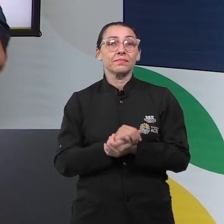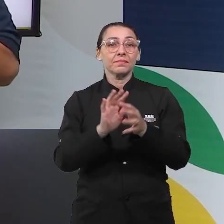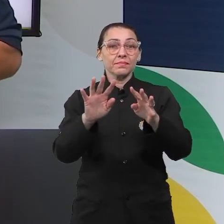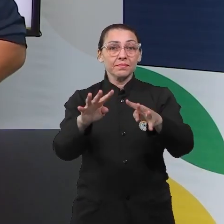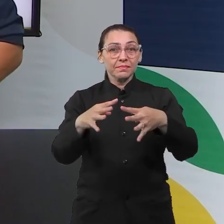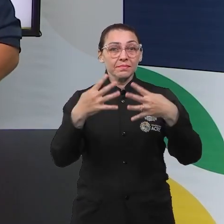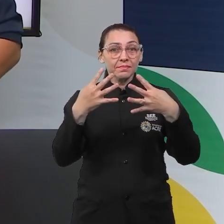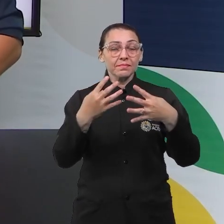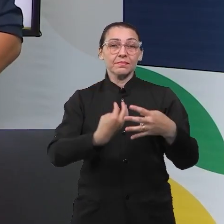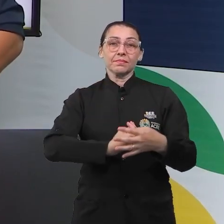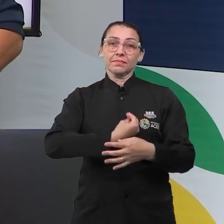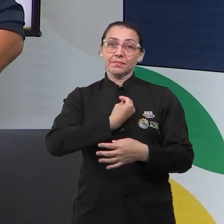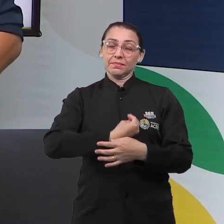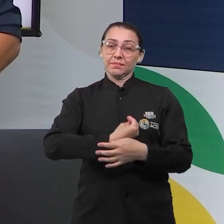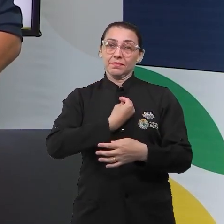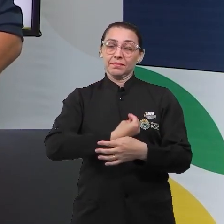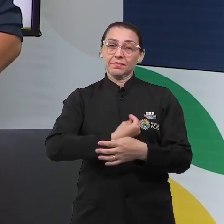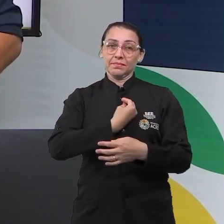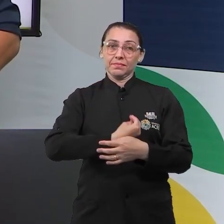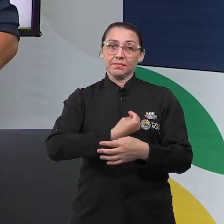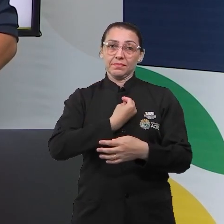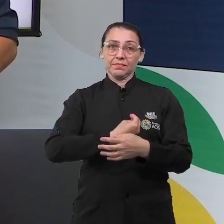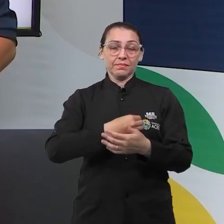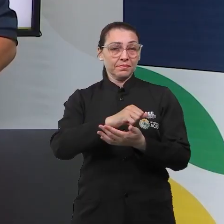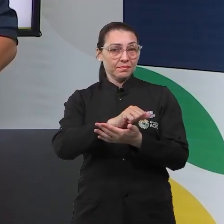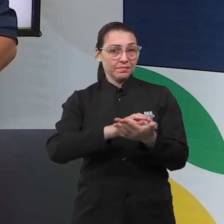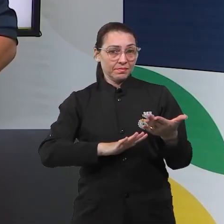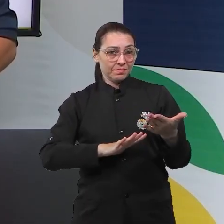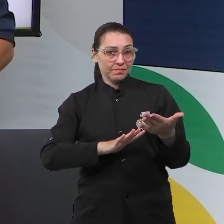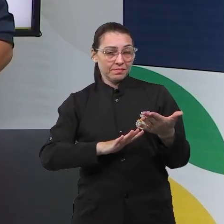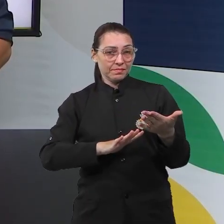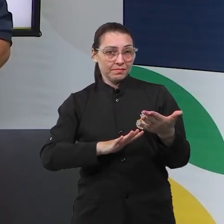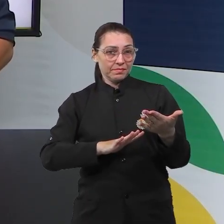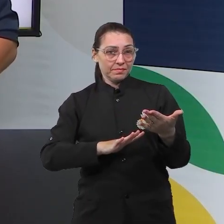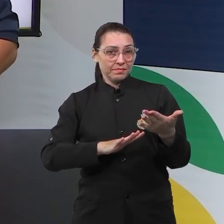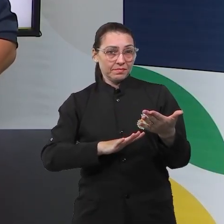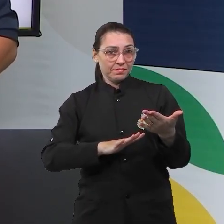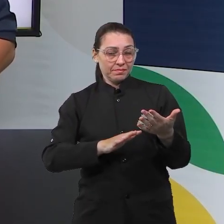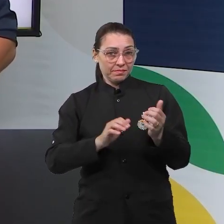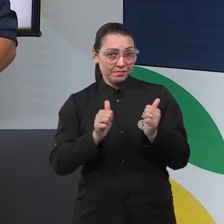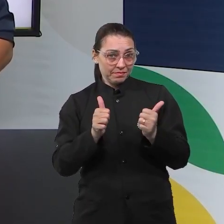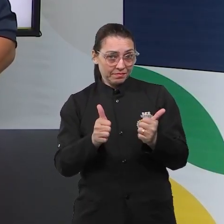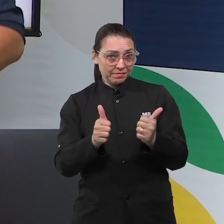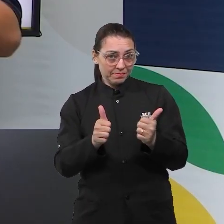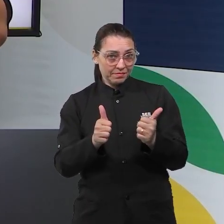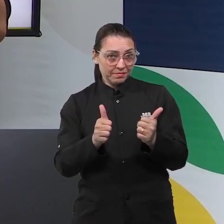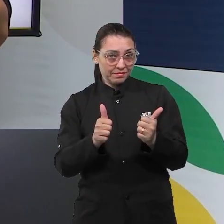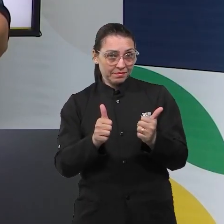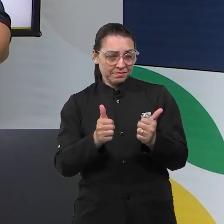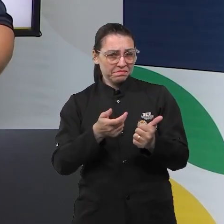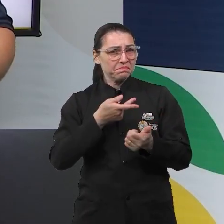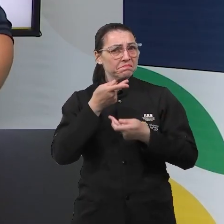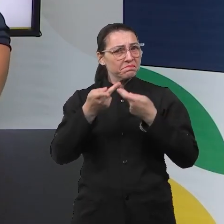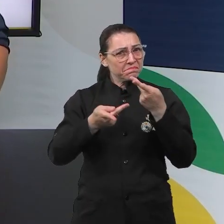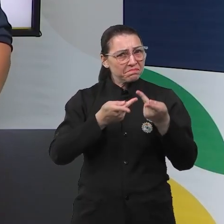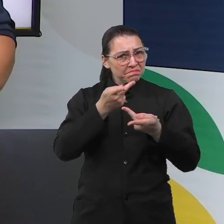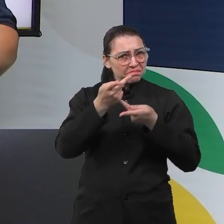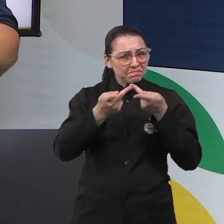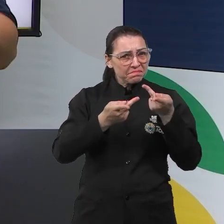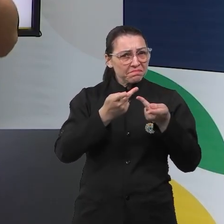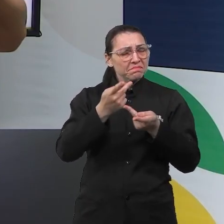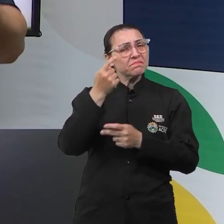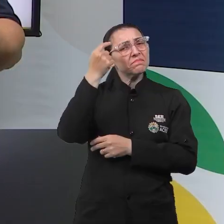você a participar desses exercícios, dessas atividades, tá bom? Fale em voz